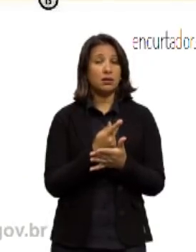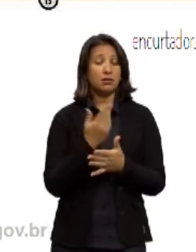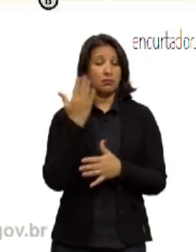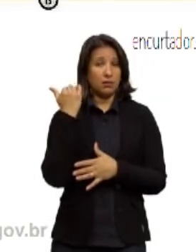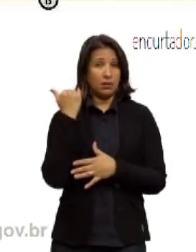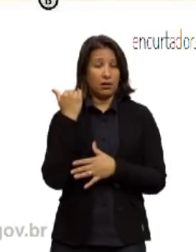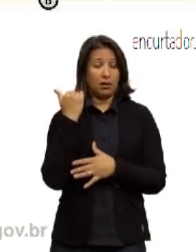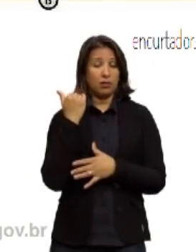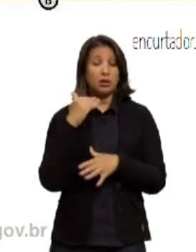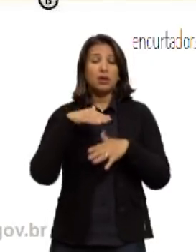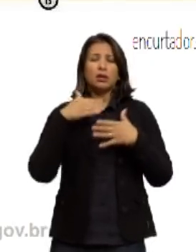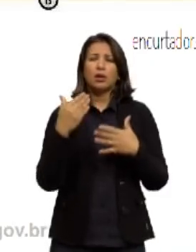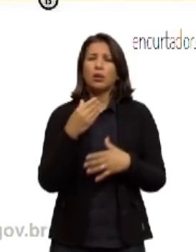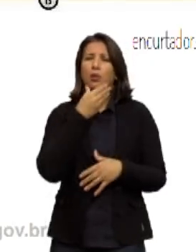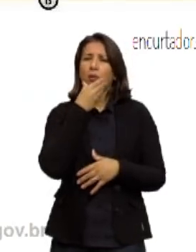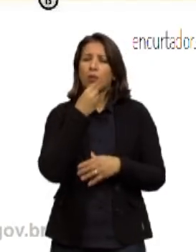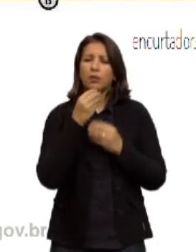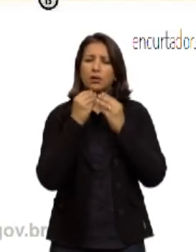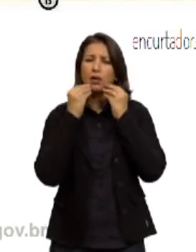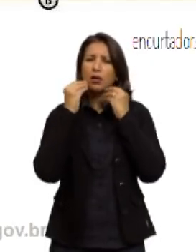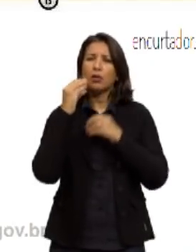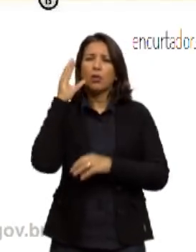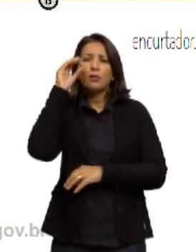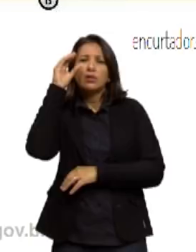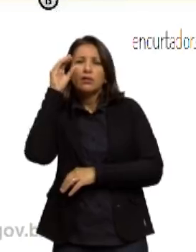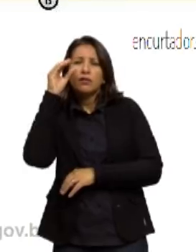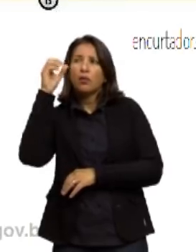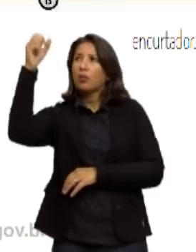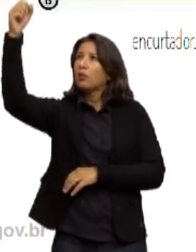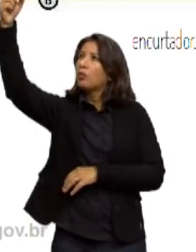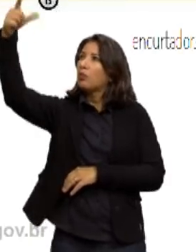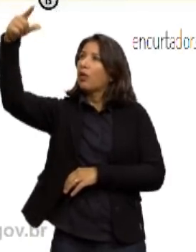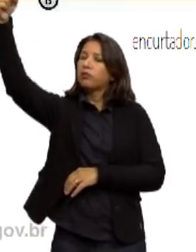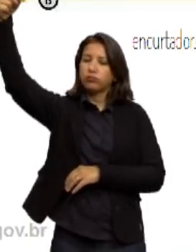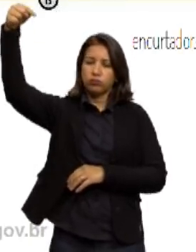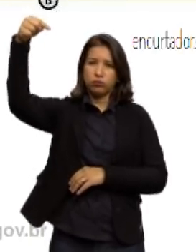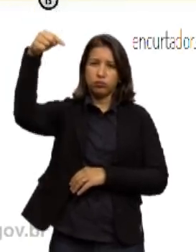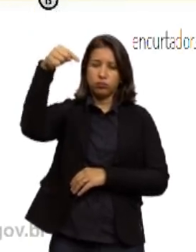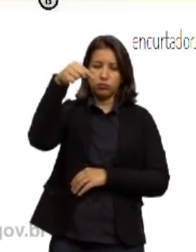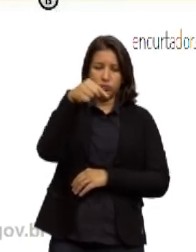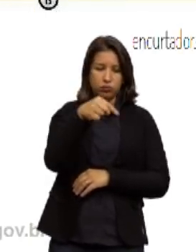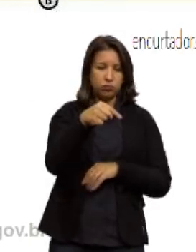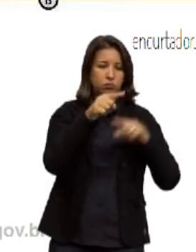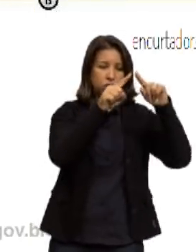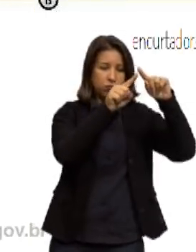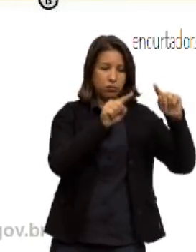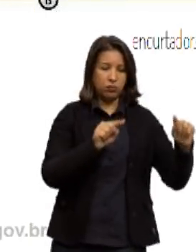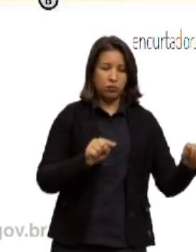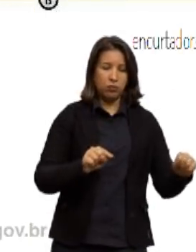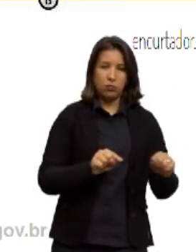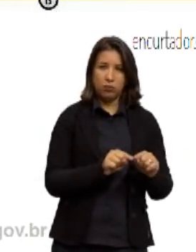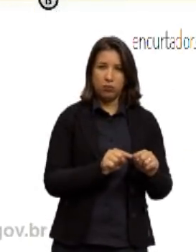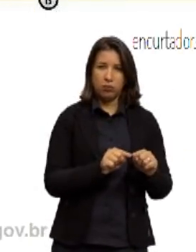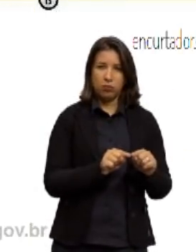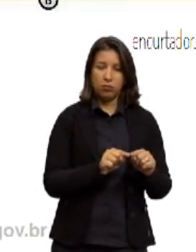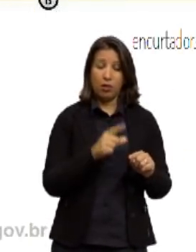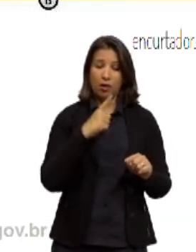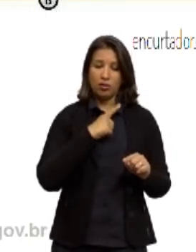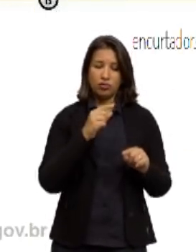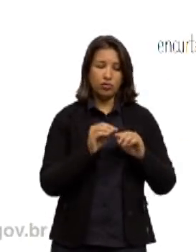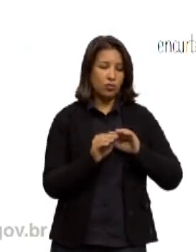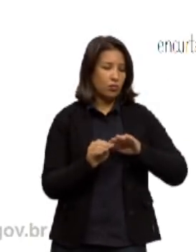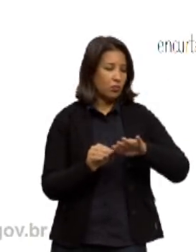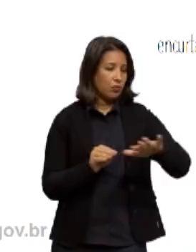tales observou os raios solares estão os raios solares em si dil na pirâmide e geravam uma